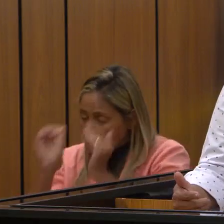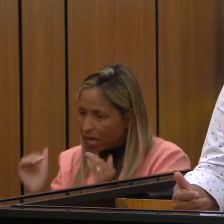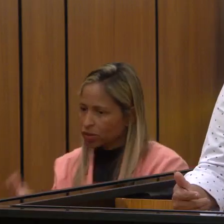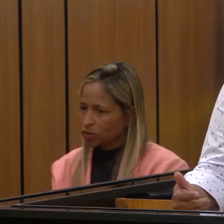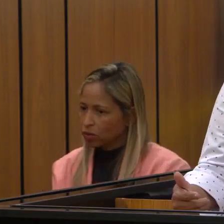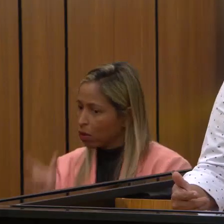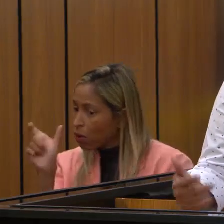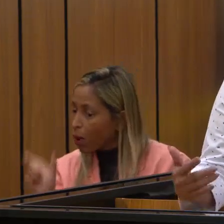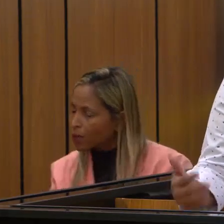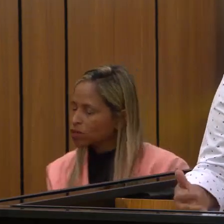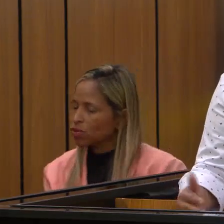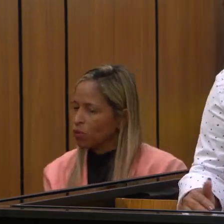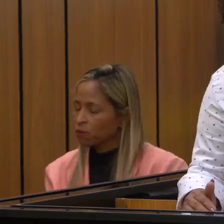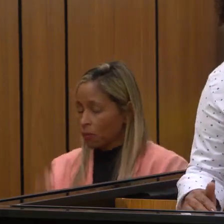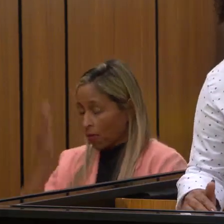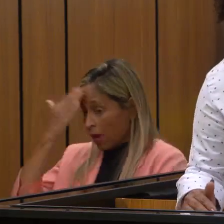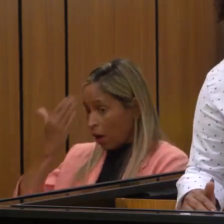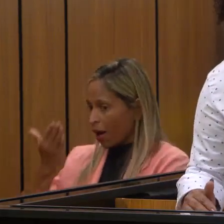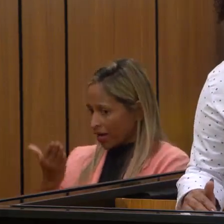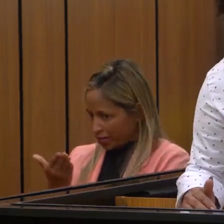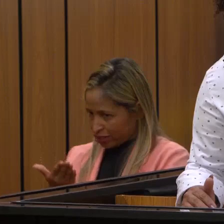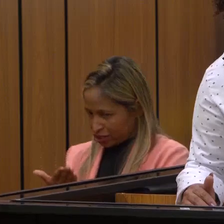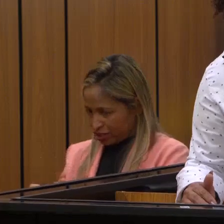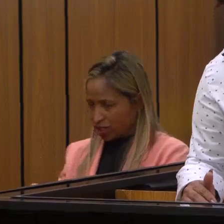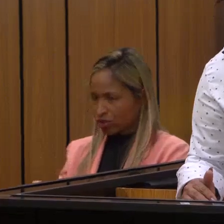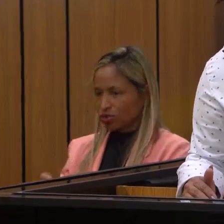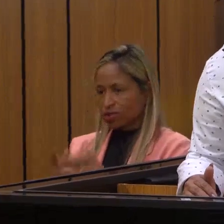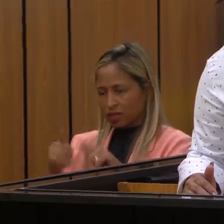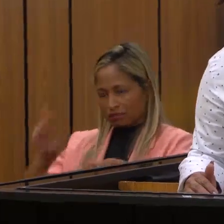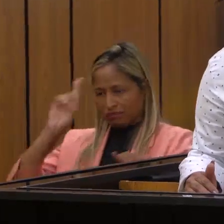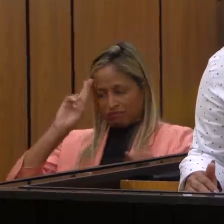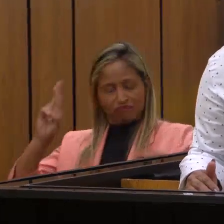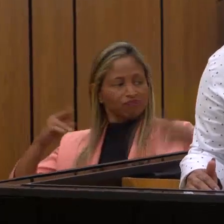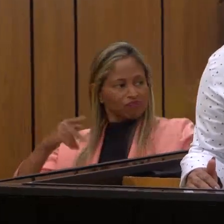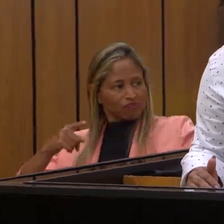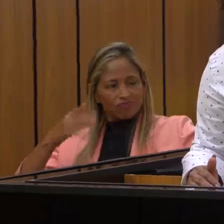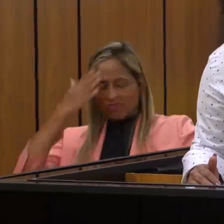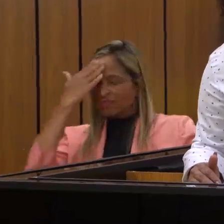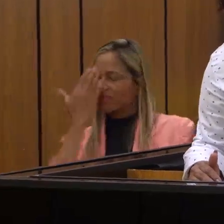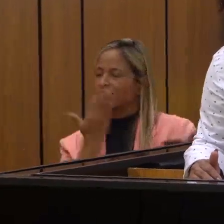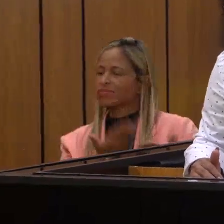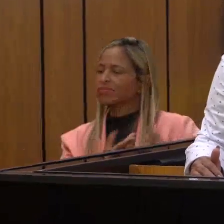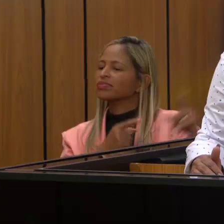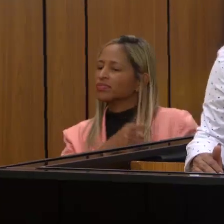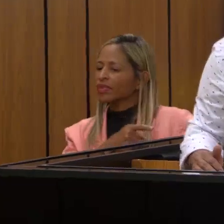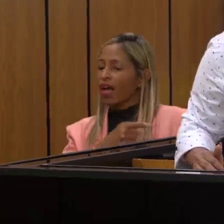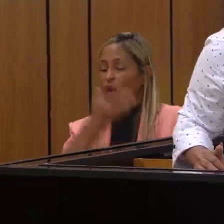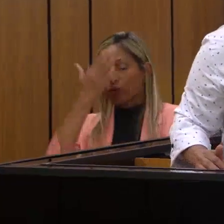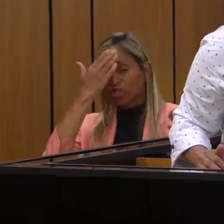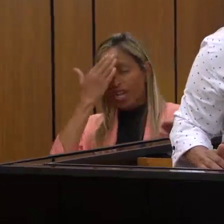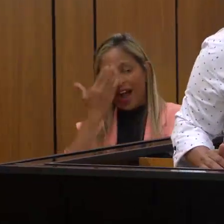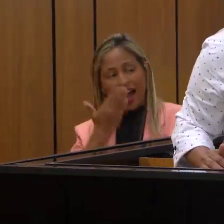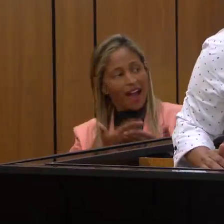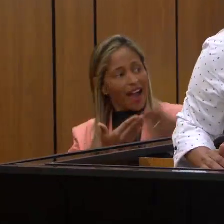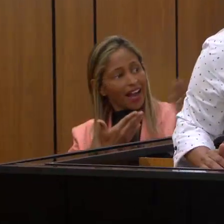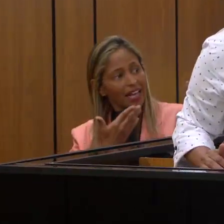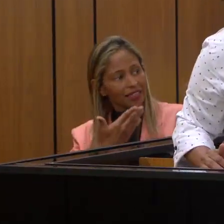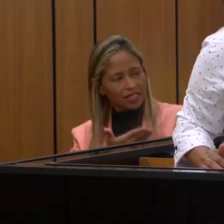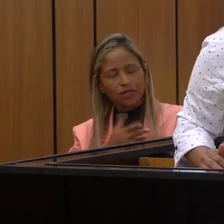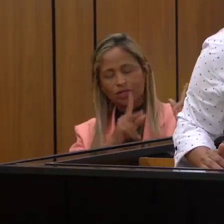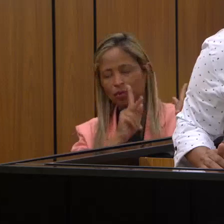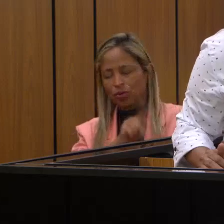desumano e eu acredito muito nas autoridades que estão aqui e desde já eu agradeço a todos